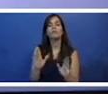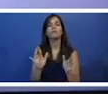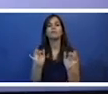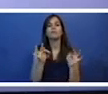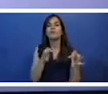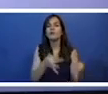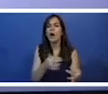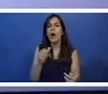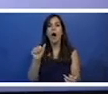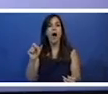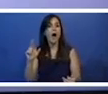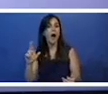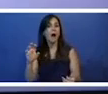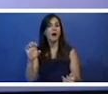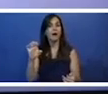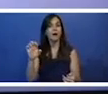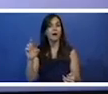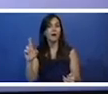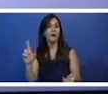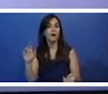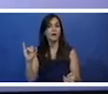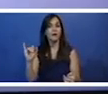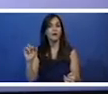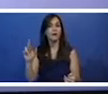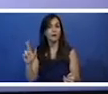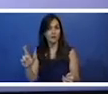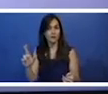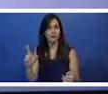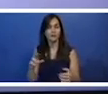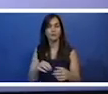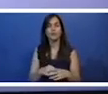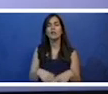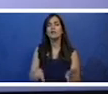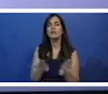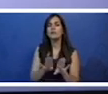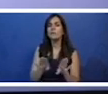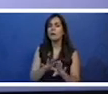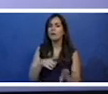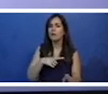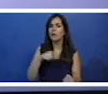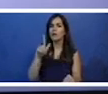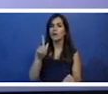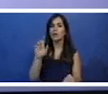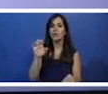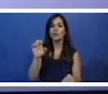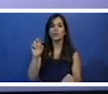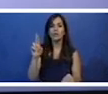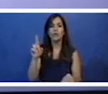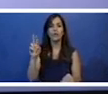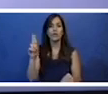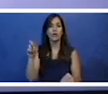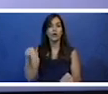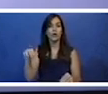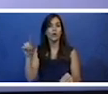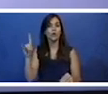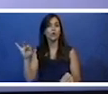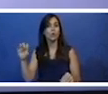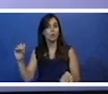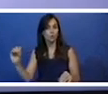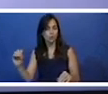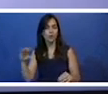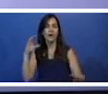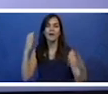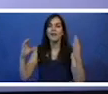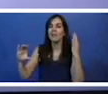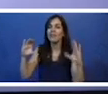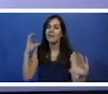or. O gerúndio, que é as terminações NDO, cantando, dançando. E